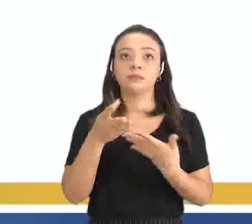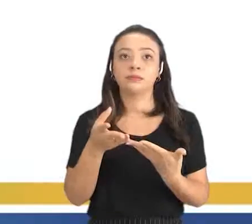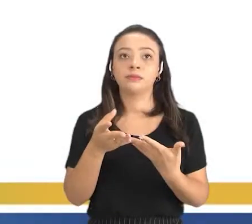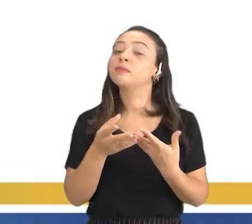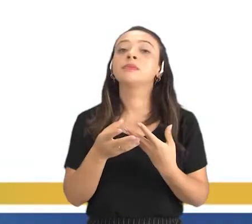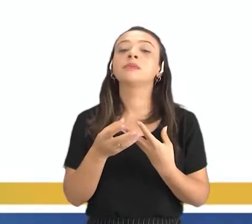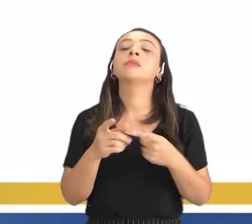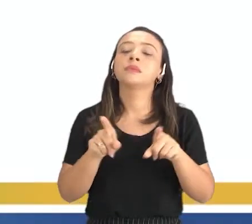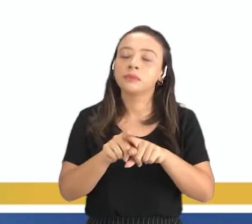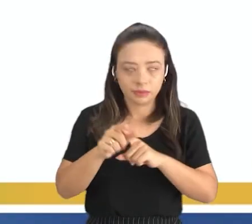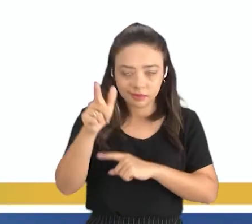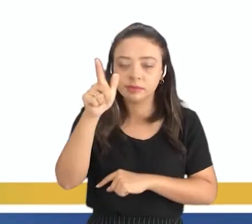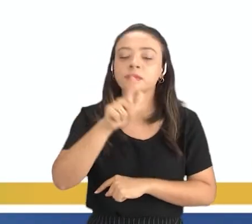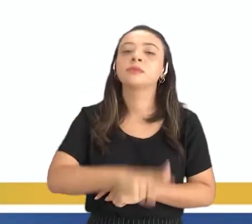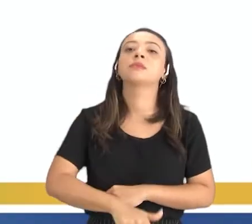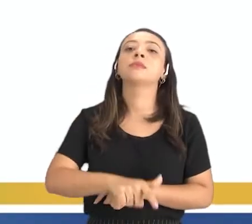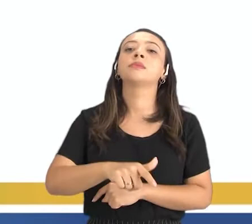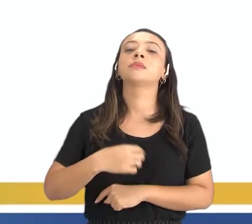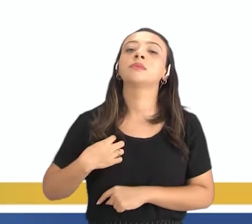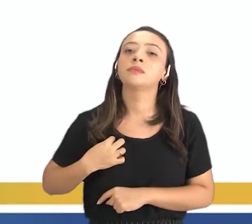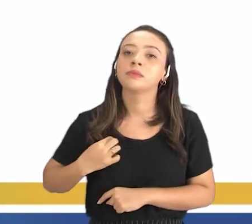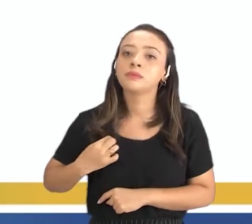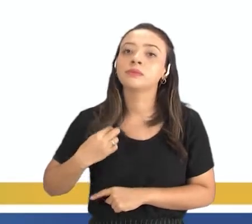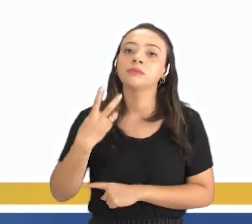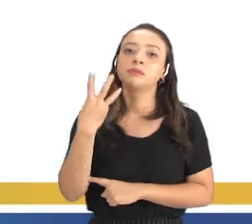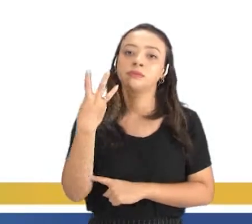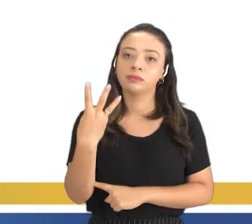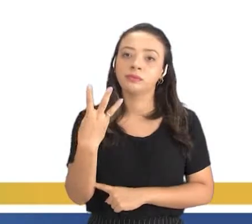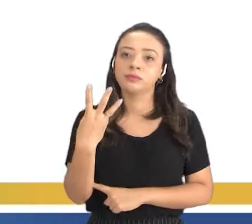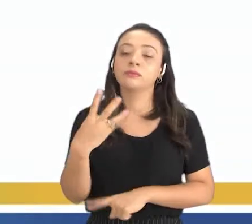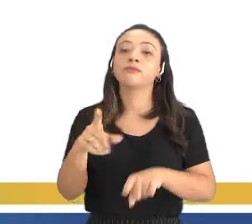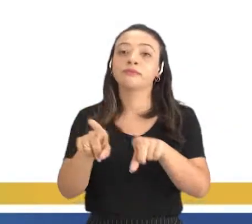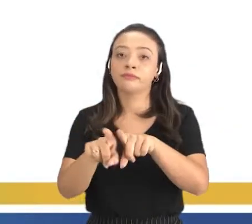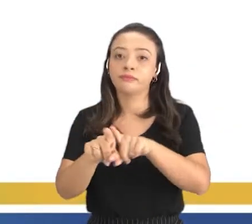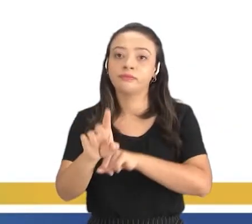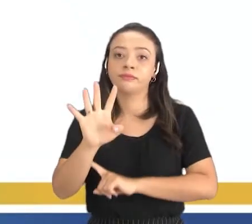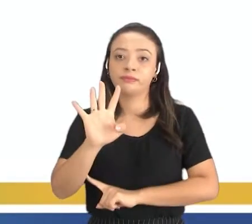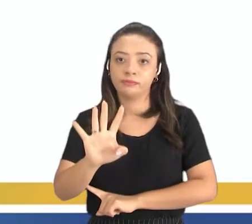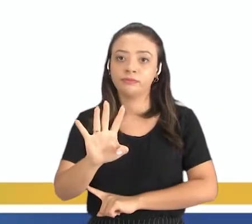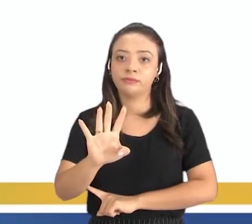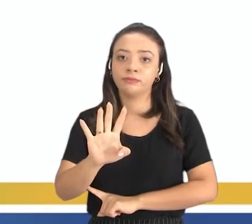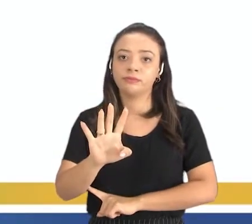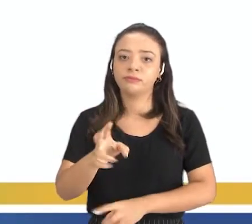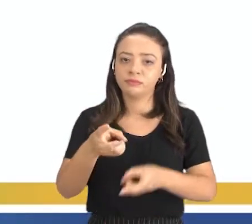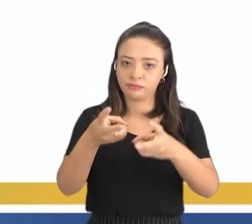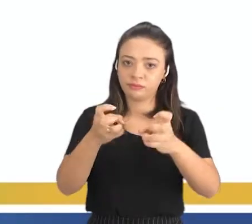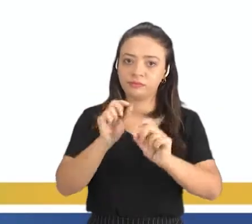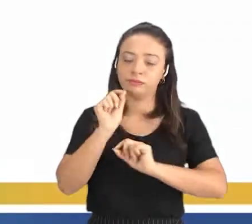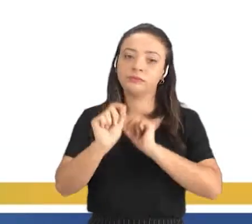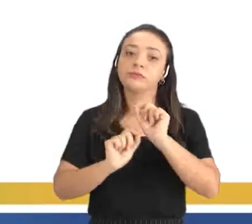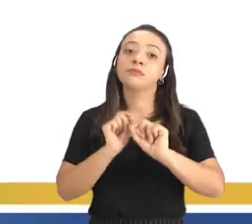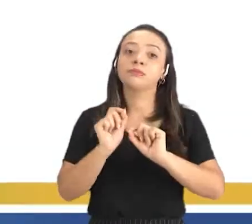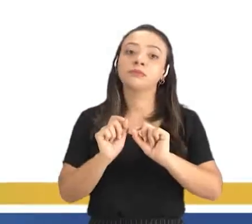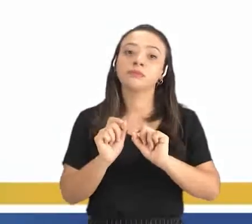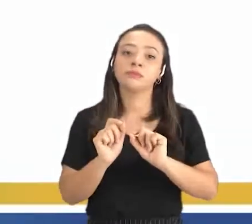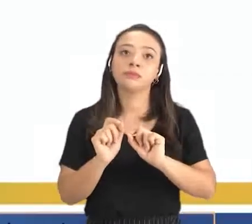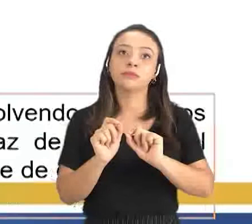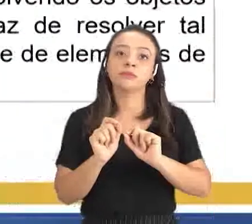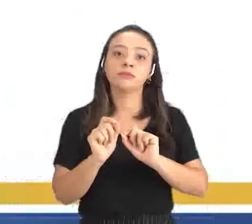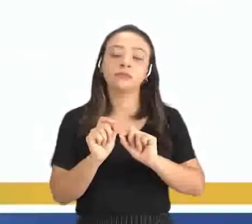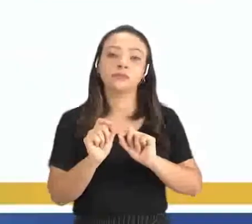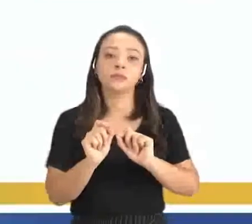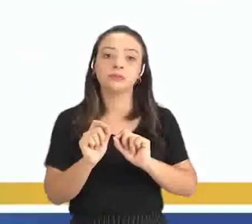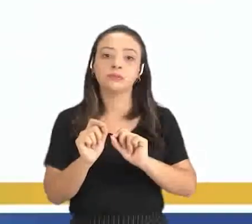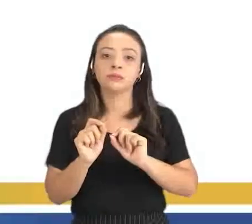vai ser repetido também para a camisa 3 e também para a camisa de número 4, percebam. Muito